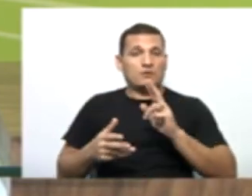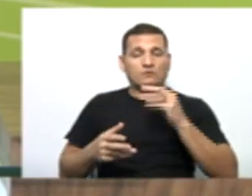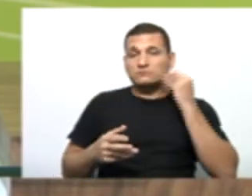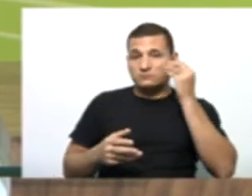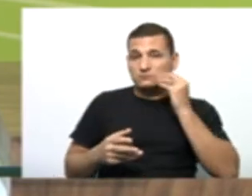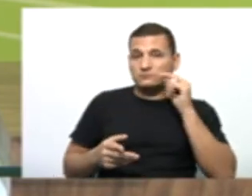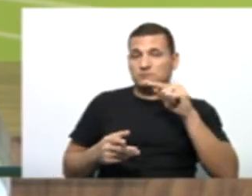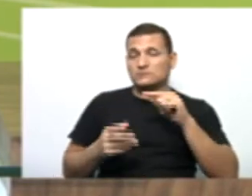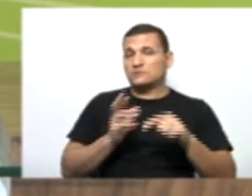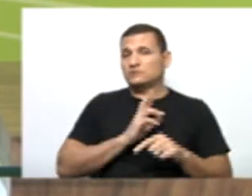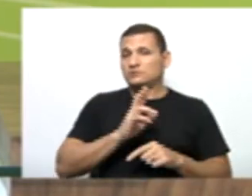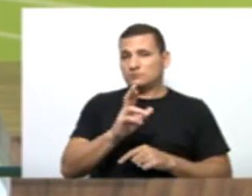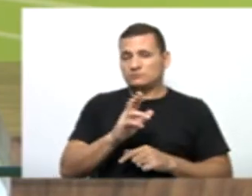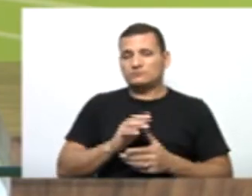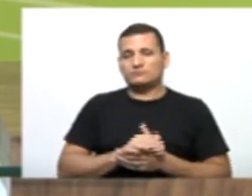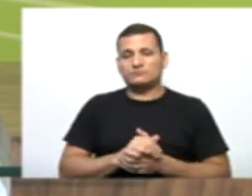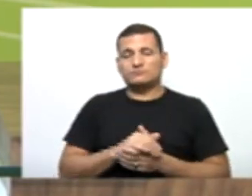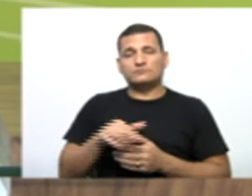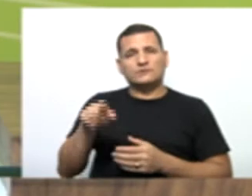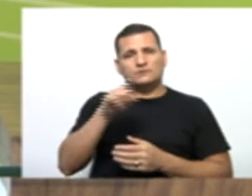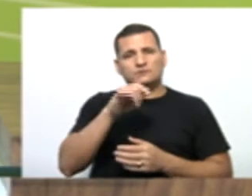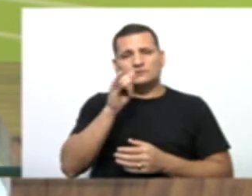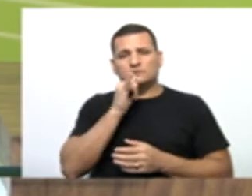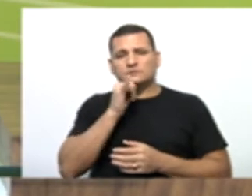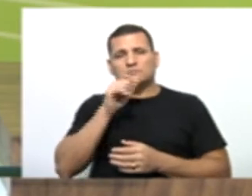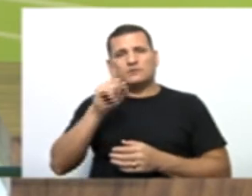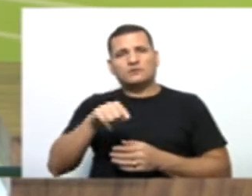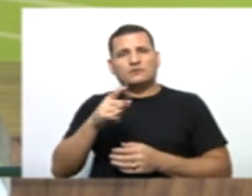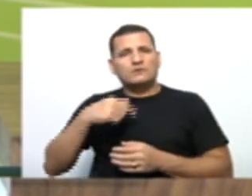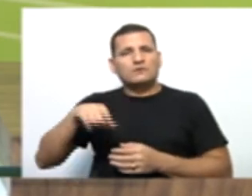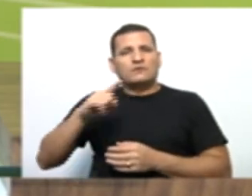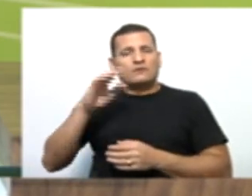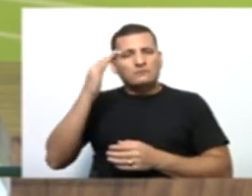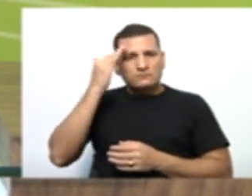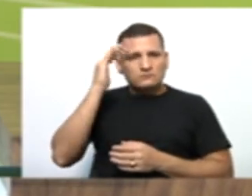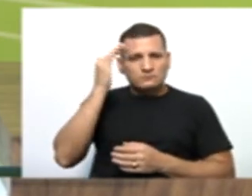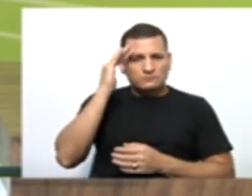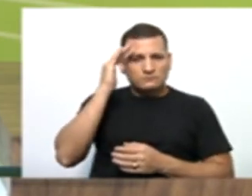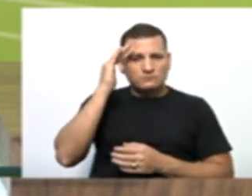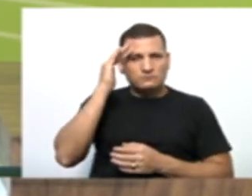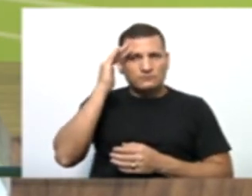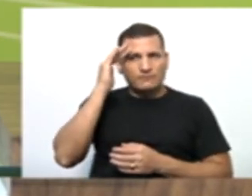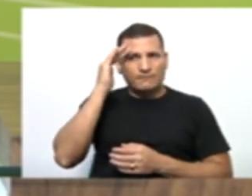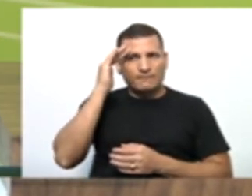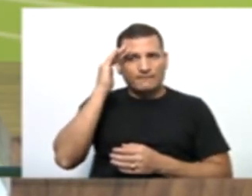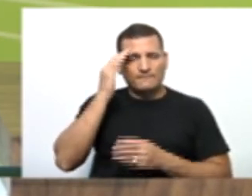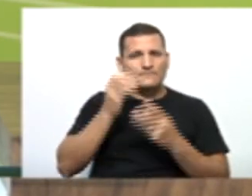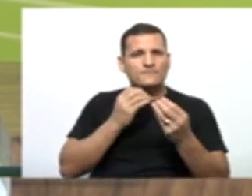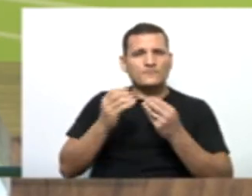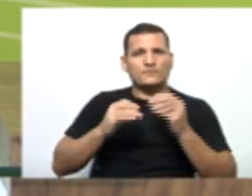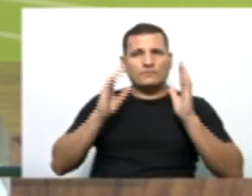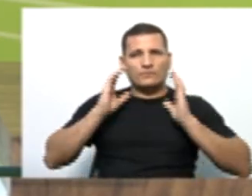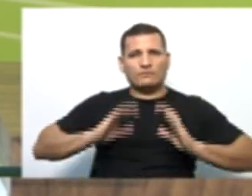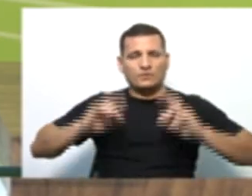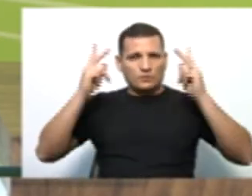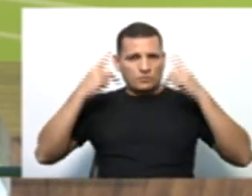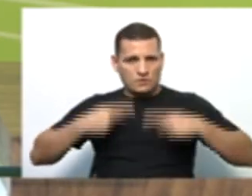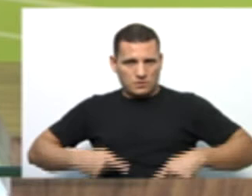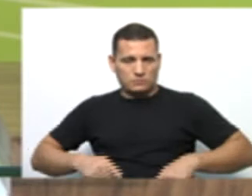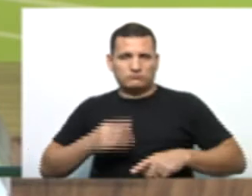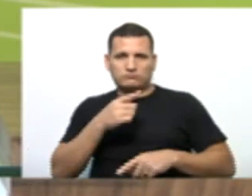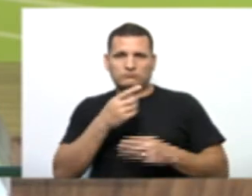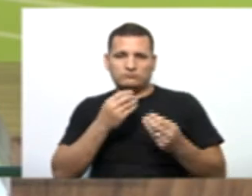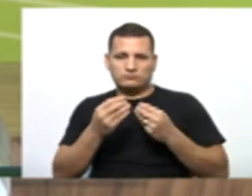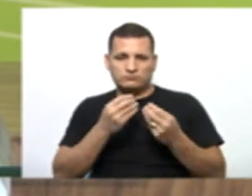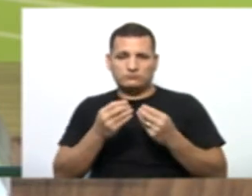essa religiosidade vai praticar. Esses exemplos são para que a gente possa compreender a conduta humana dentro dessas